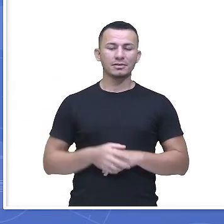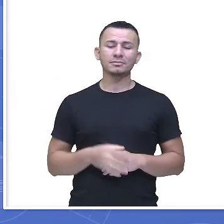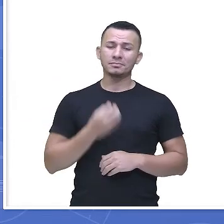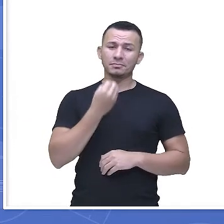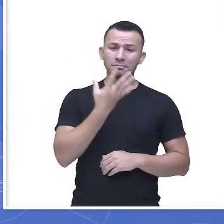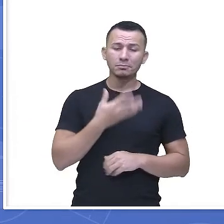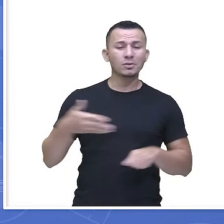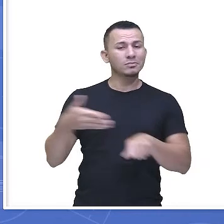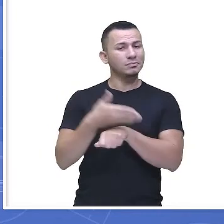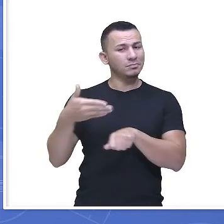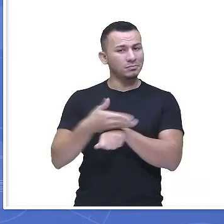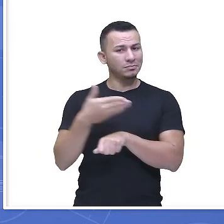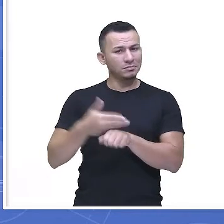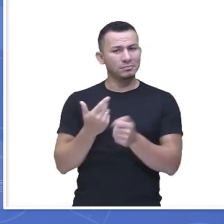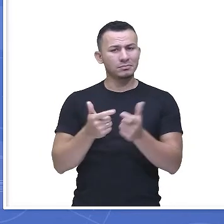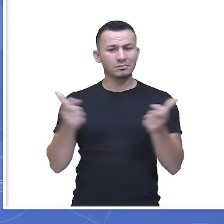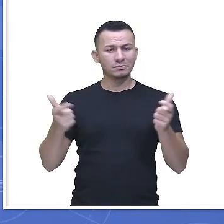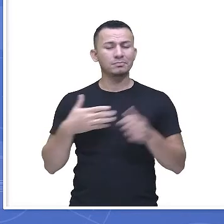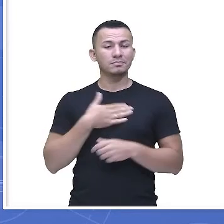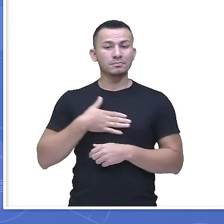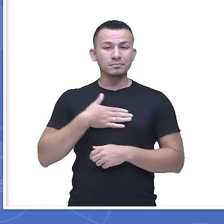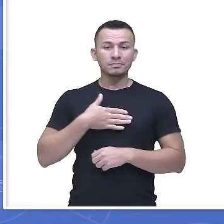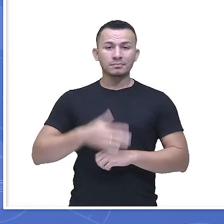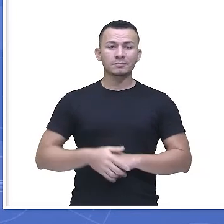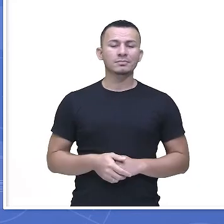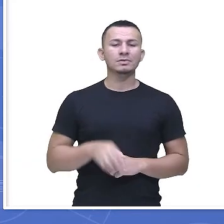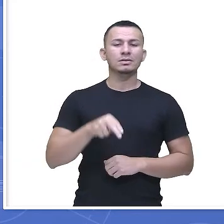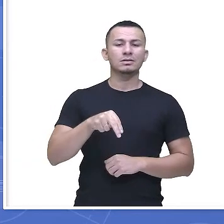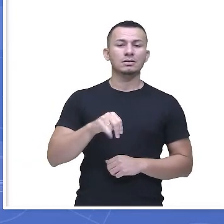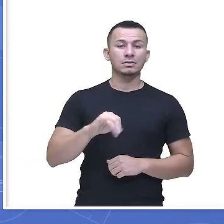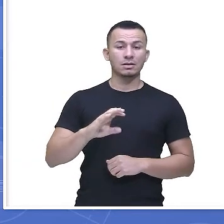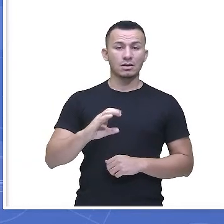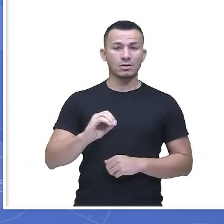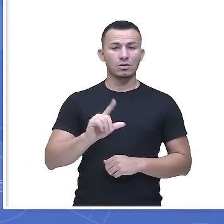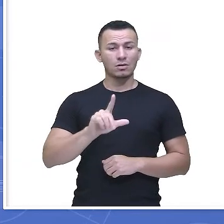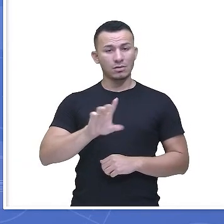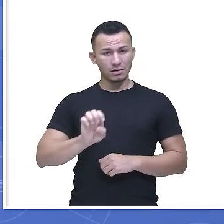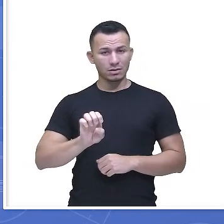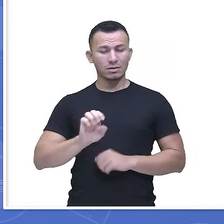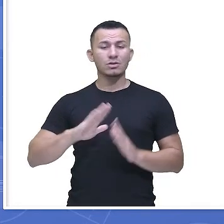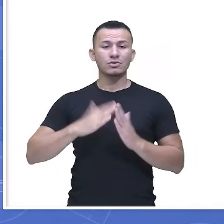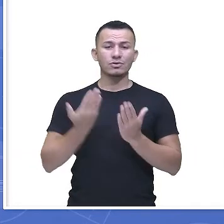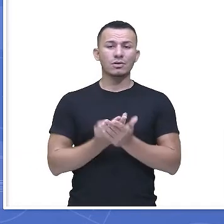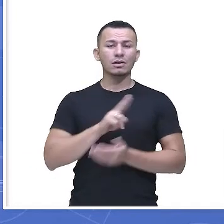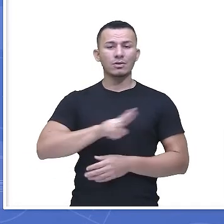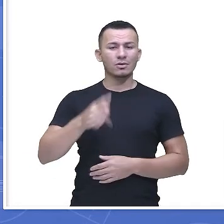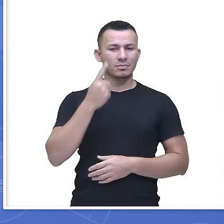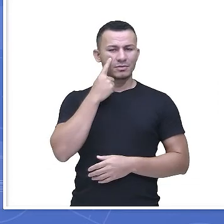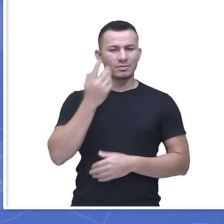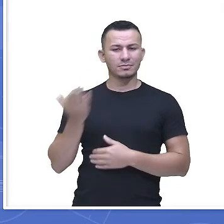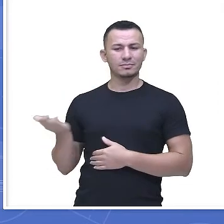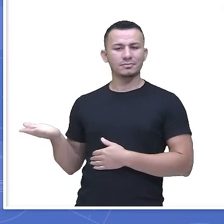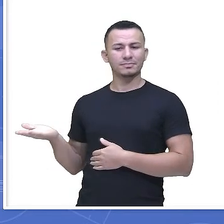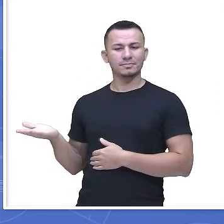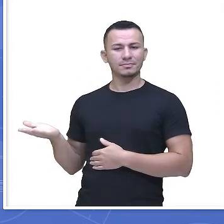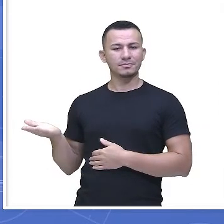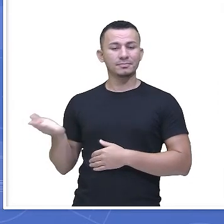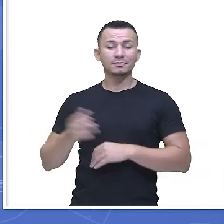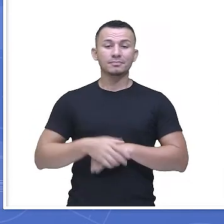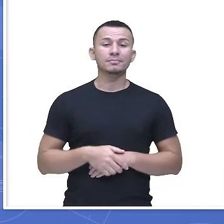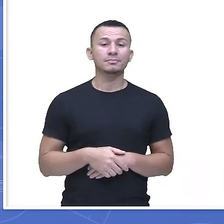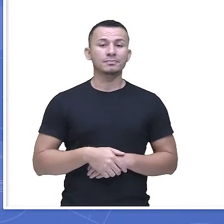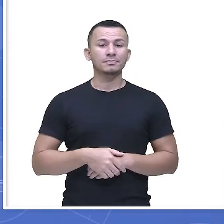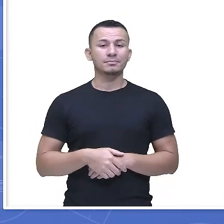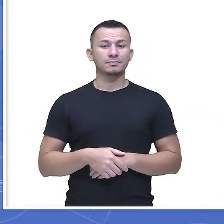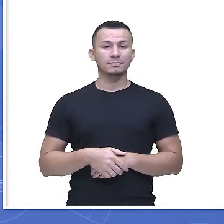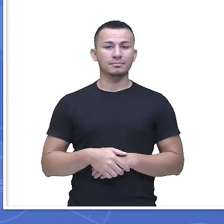bastante participação, gostei de ver. Nicole Aguiar, ela é da Escola Estadual Solon de Lucena, lá na Constantino Neri, a questão 1